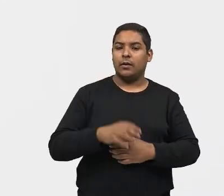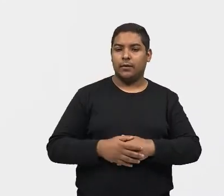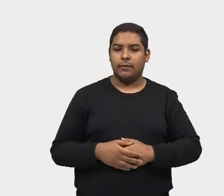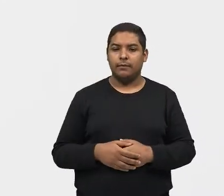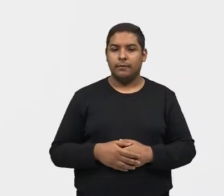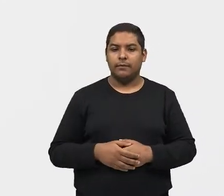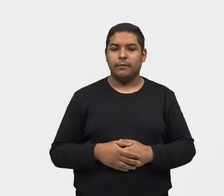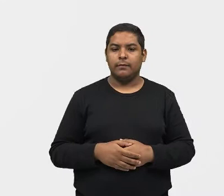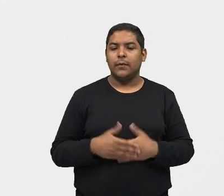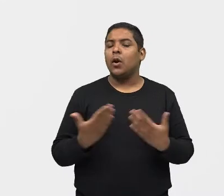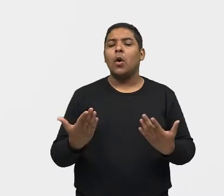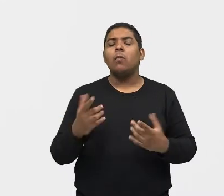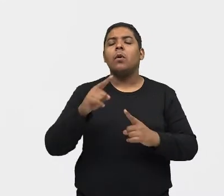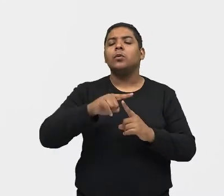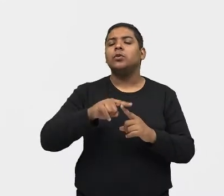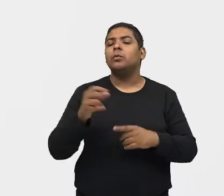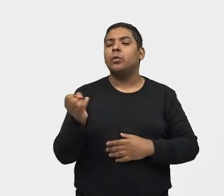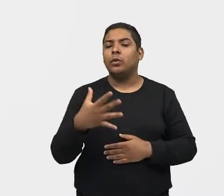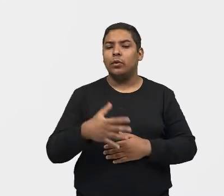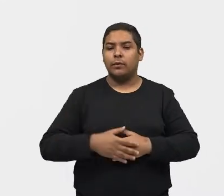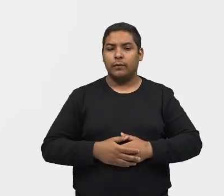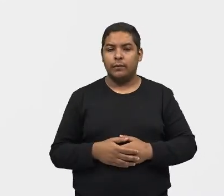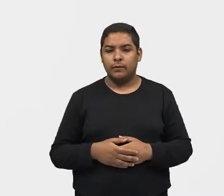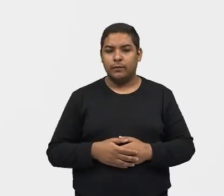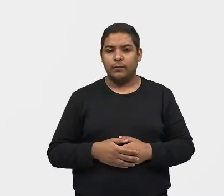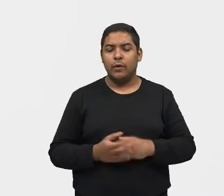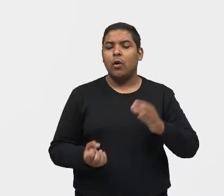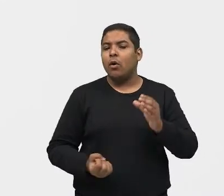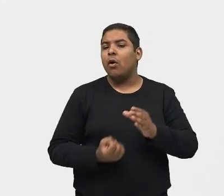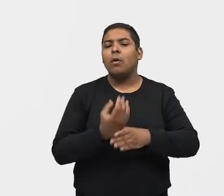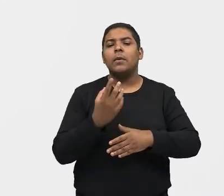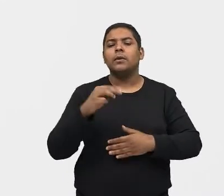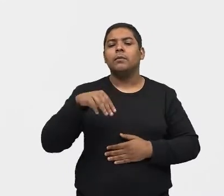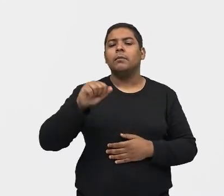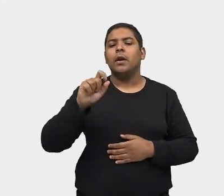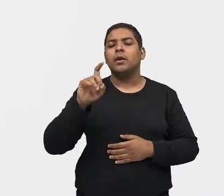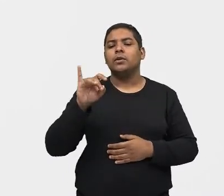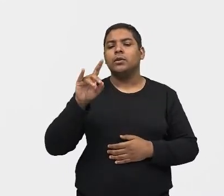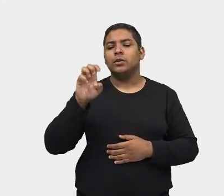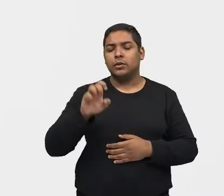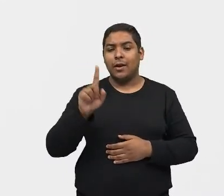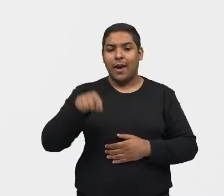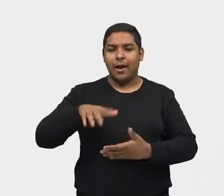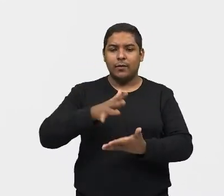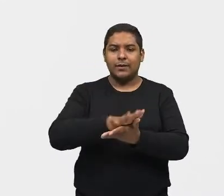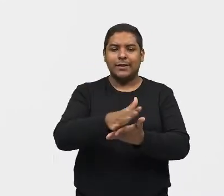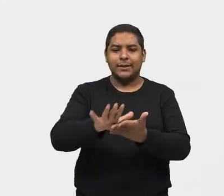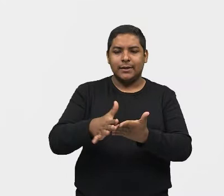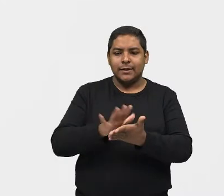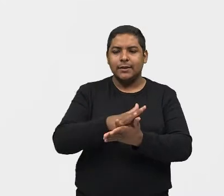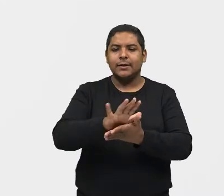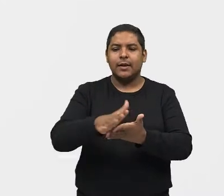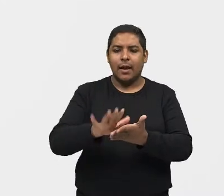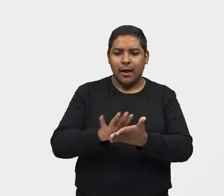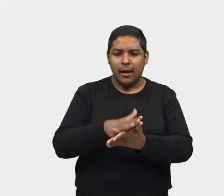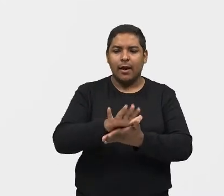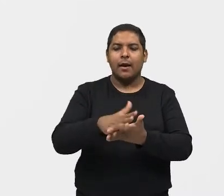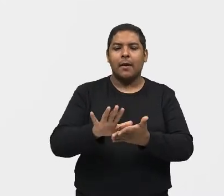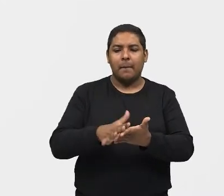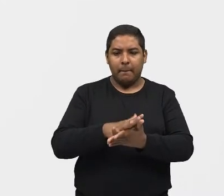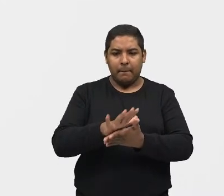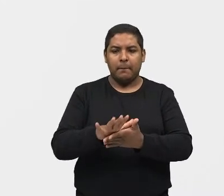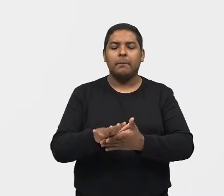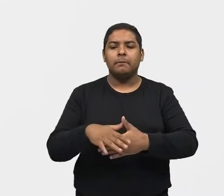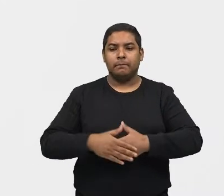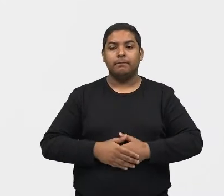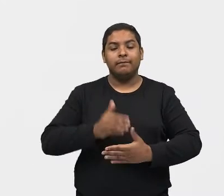estilo. Qual é esse novo estilo que tem a origem no machixe? O samba. E aí nós vamos falar um